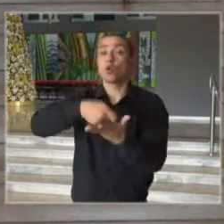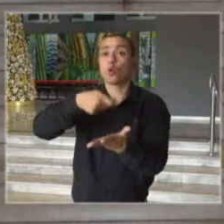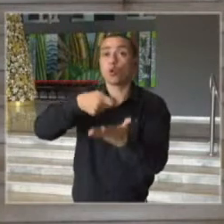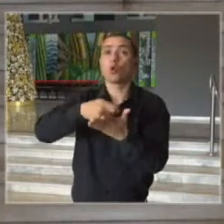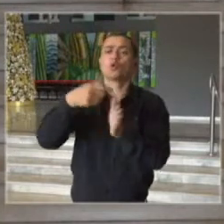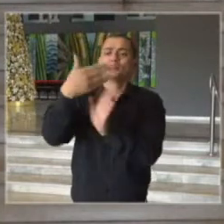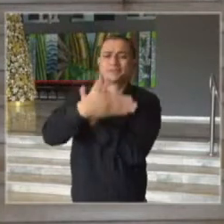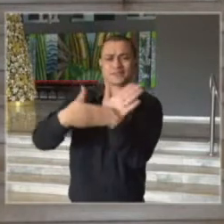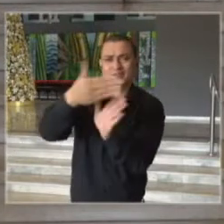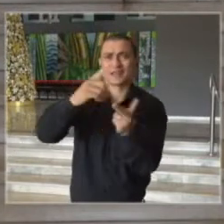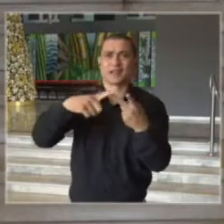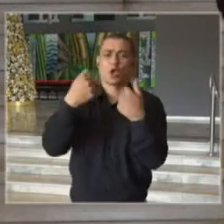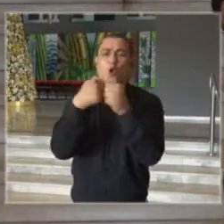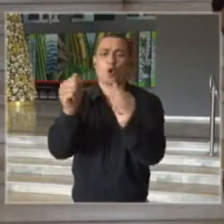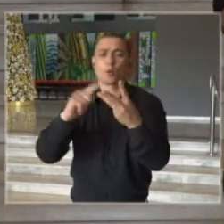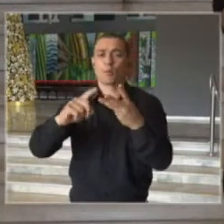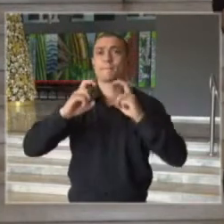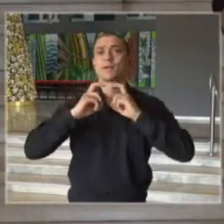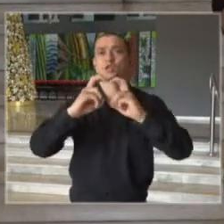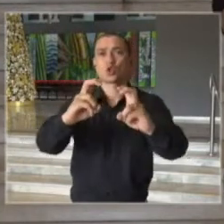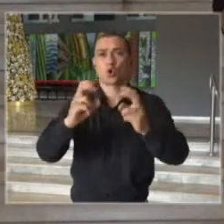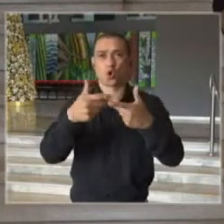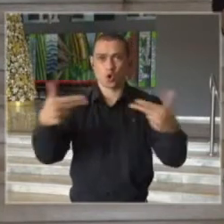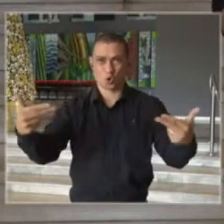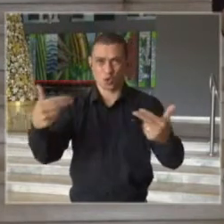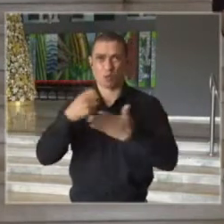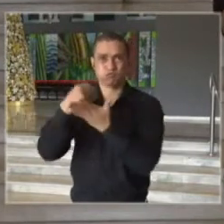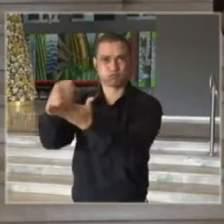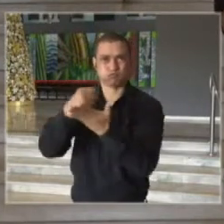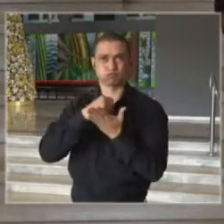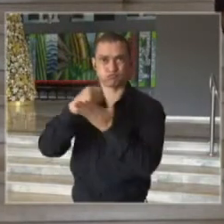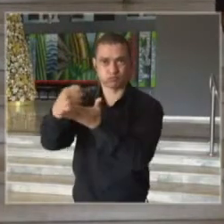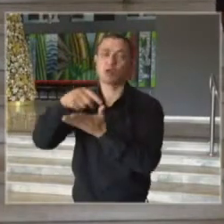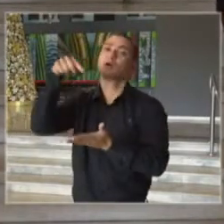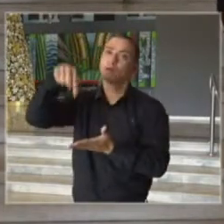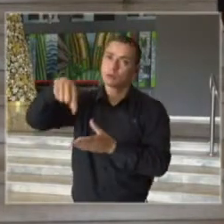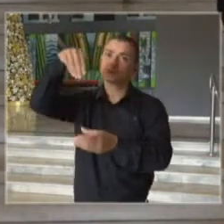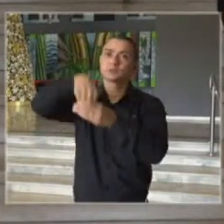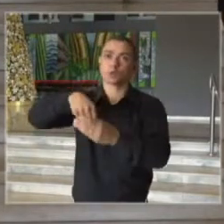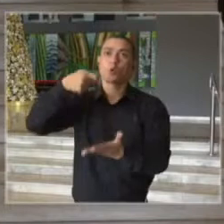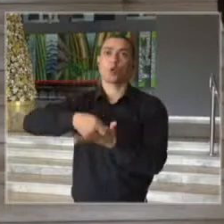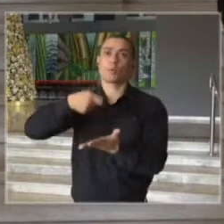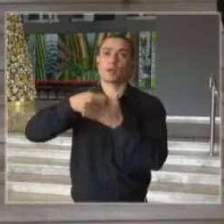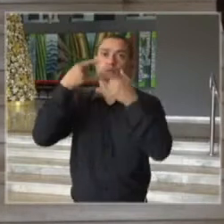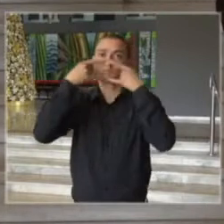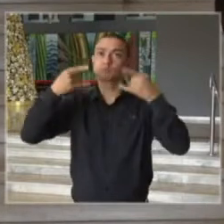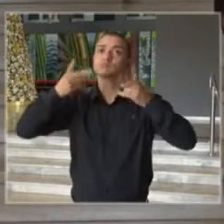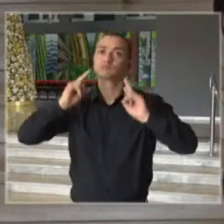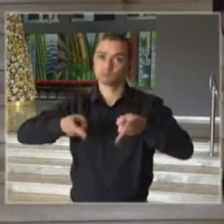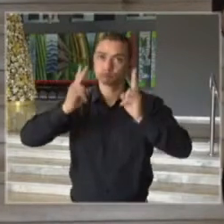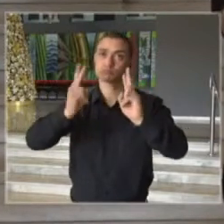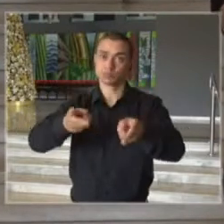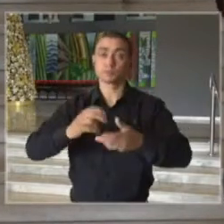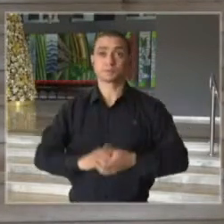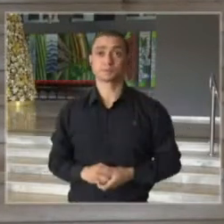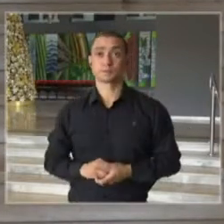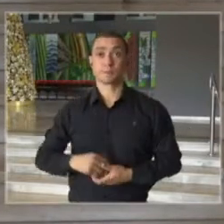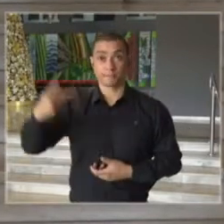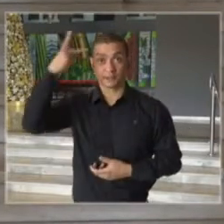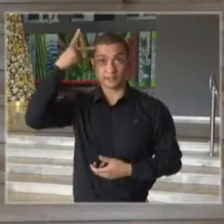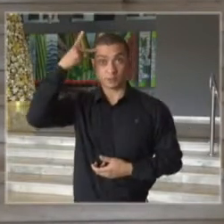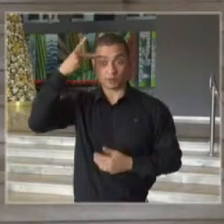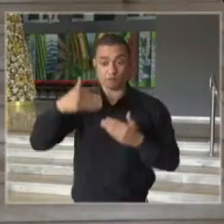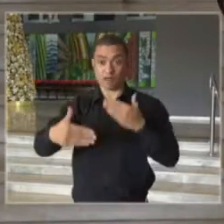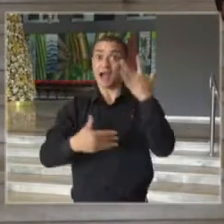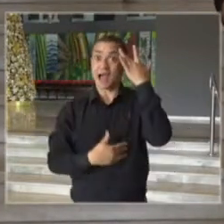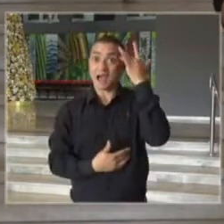em trens, ônibus e serviços de transporte coletivo, a obrigatoriedade permanece. O Estado de São Paulo deve alcançar